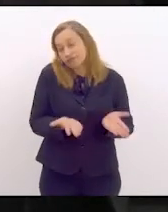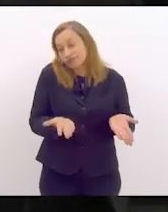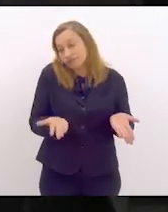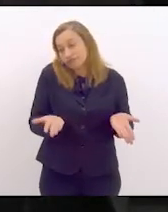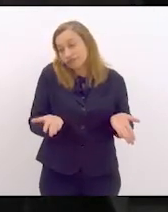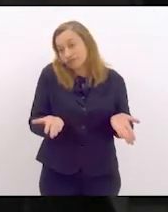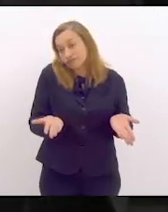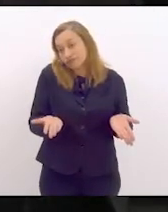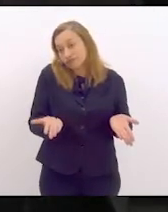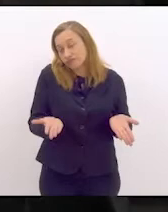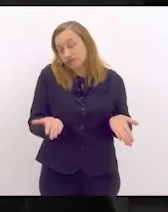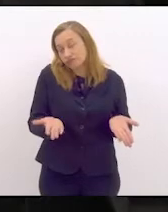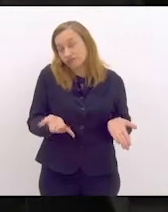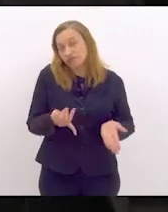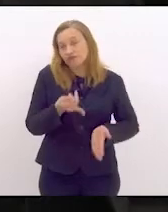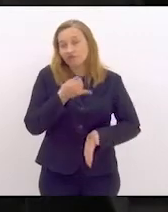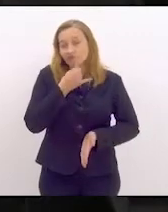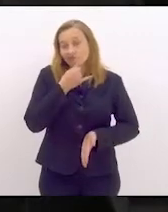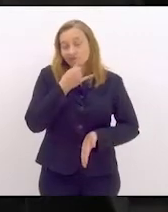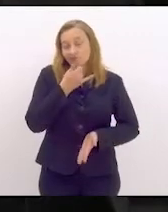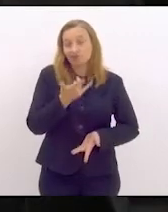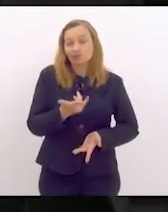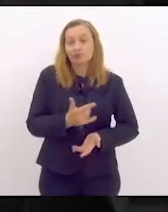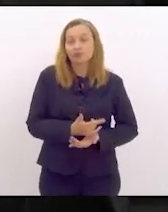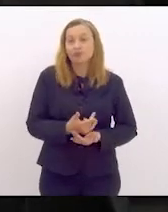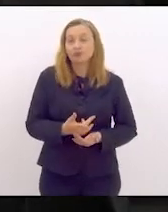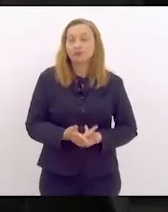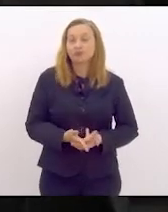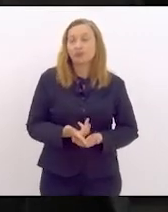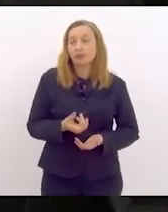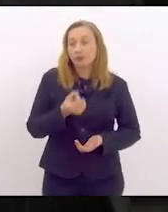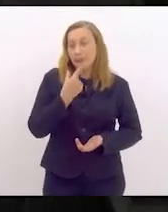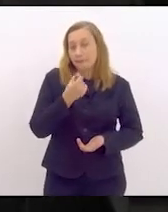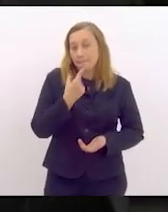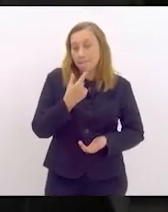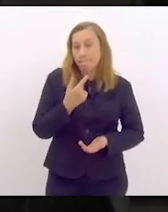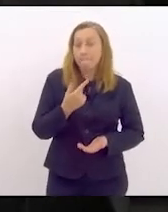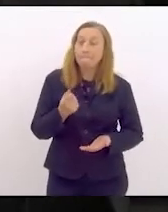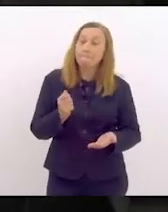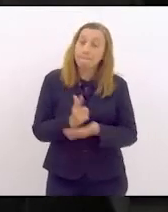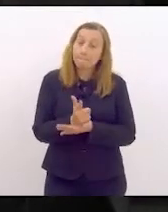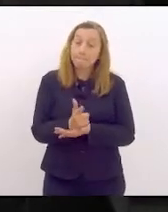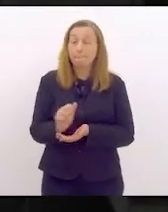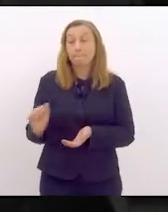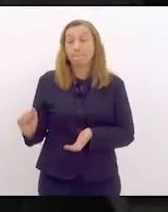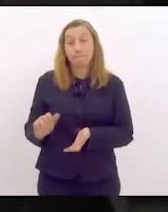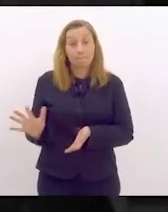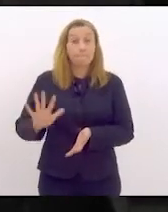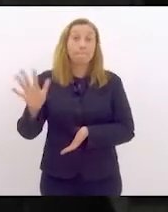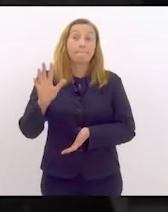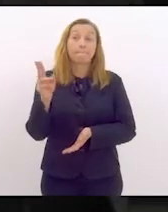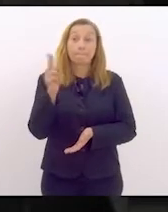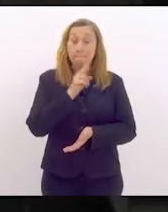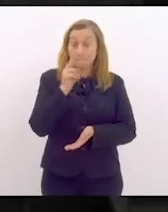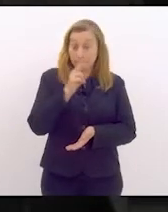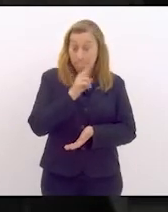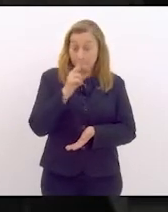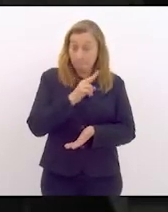E esta tragédia faz com que medicamentos sejam comprados em emergência,